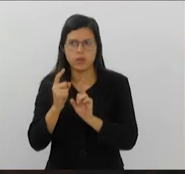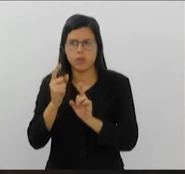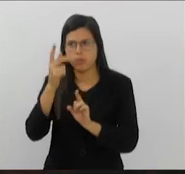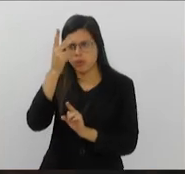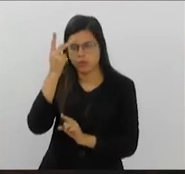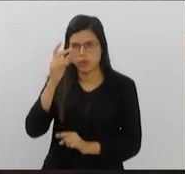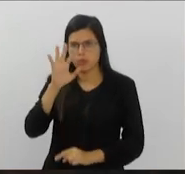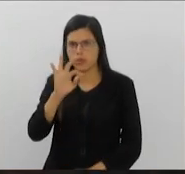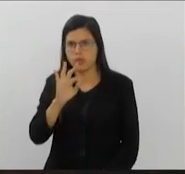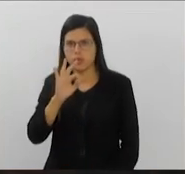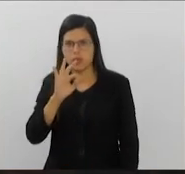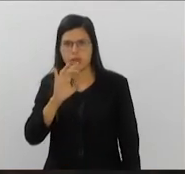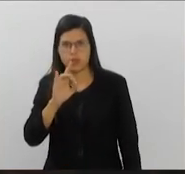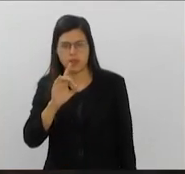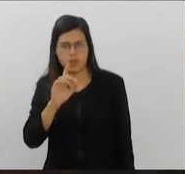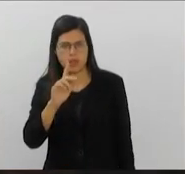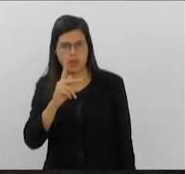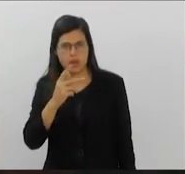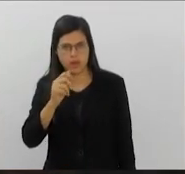com